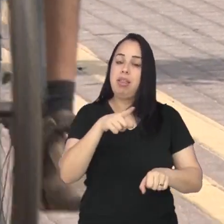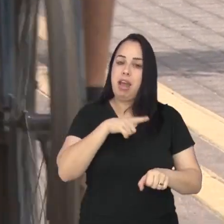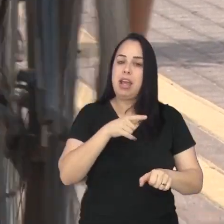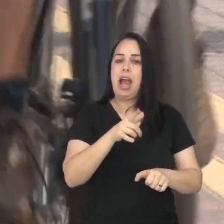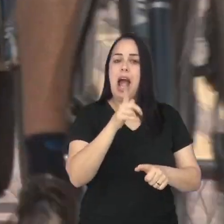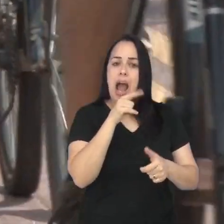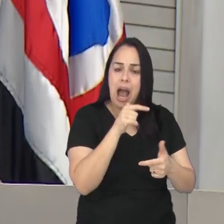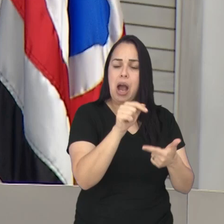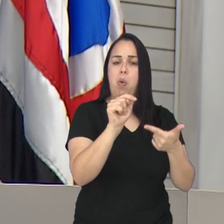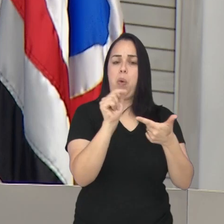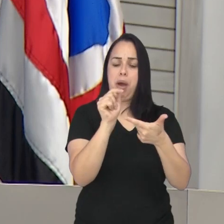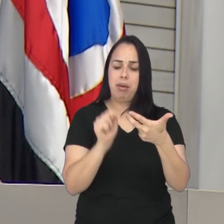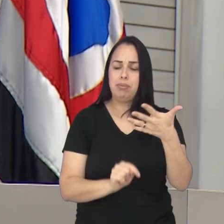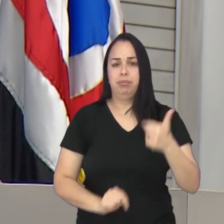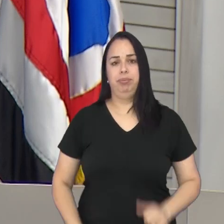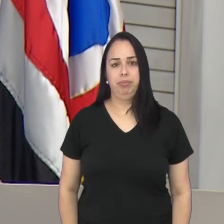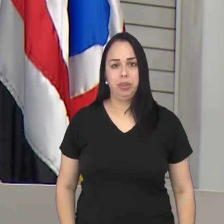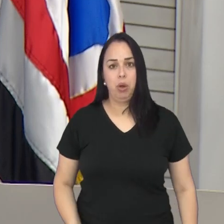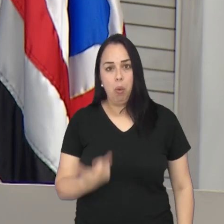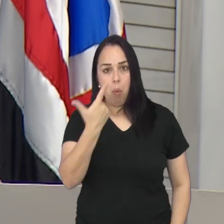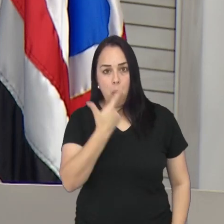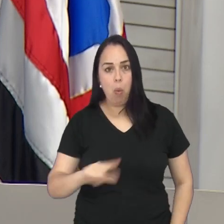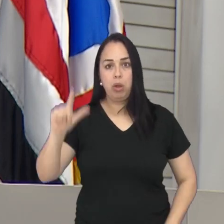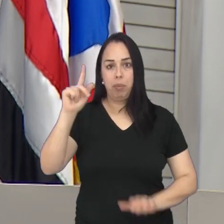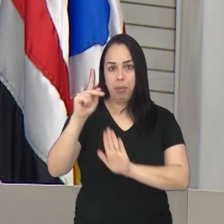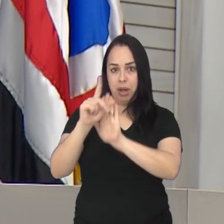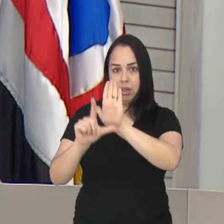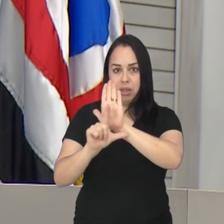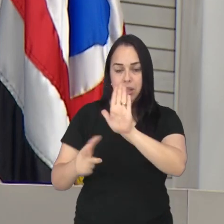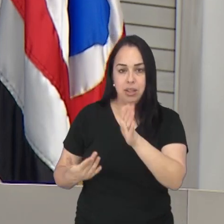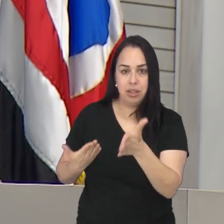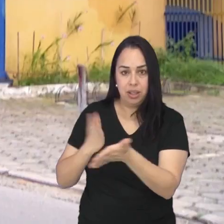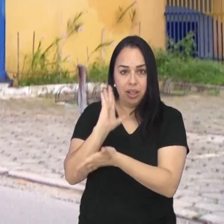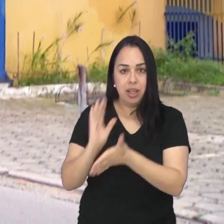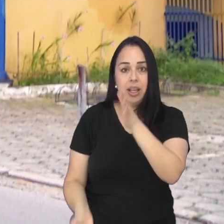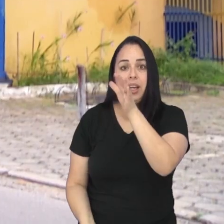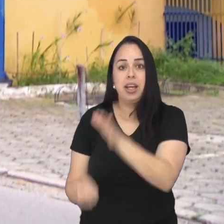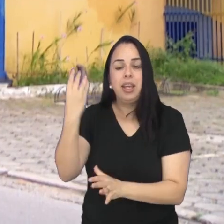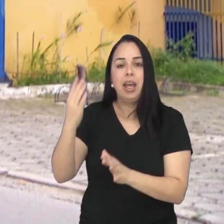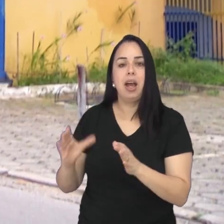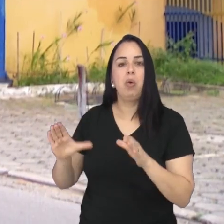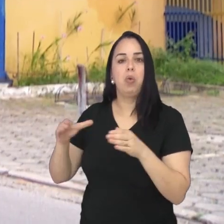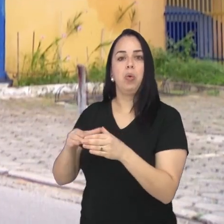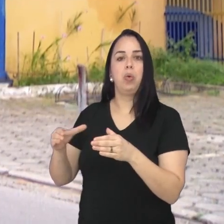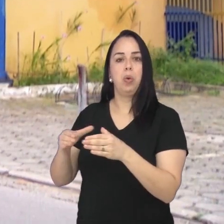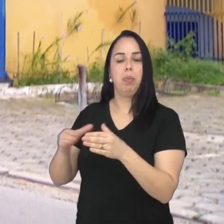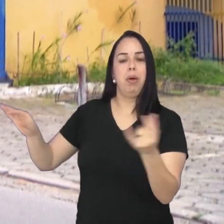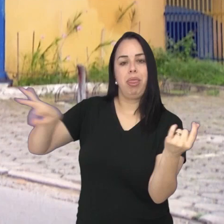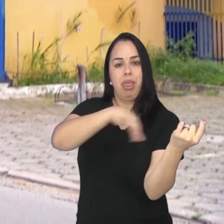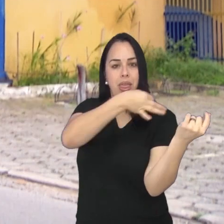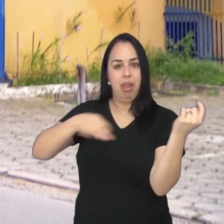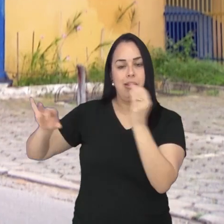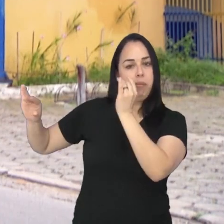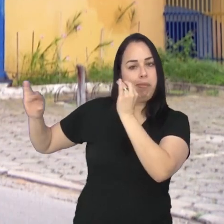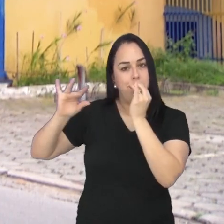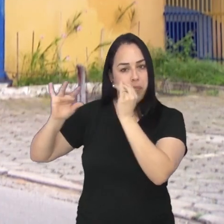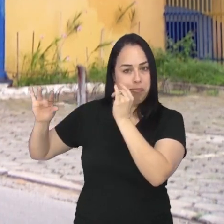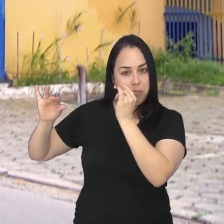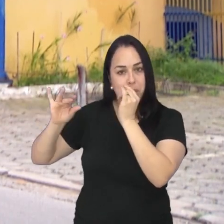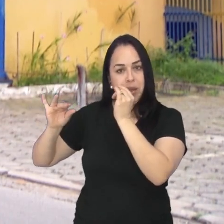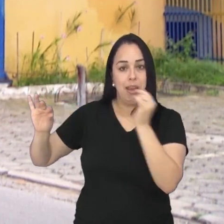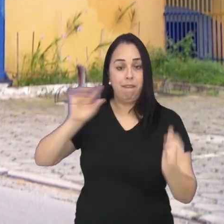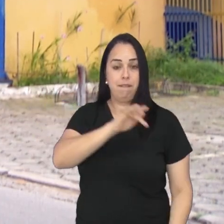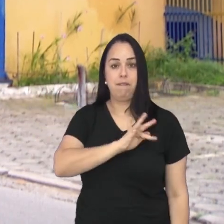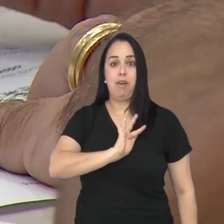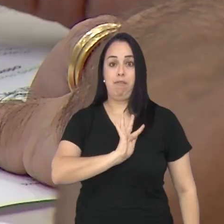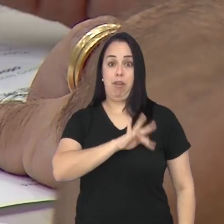e torneira. Outro projeto aprovado do vereador cria a Banda da Fundaz e a declara Patrimônio Cultural de São José